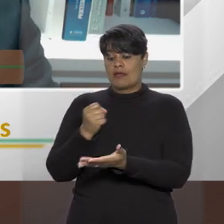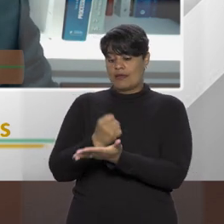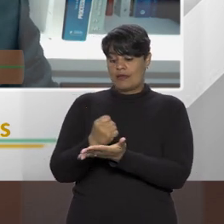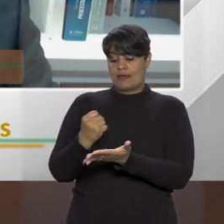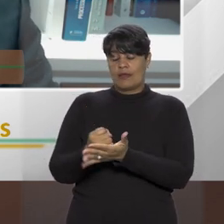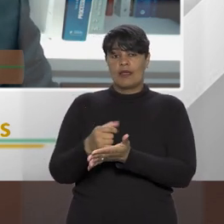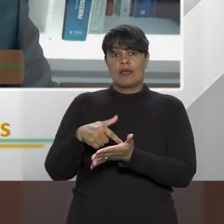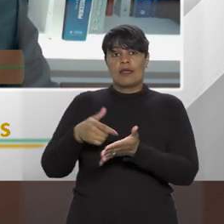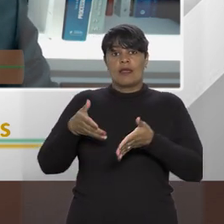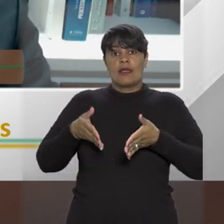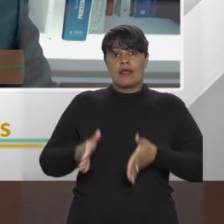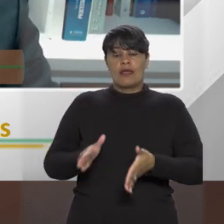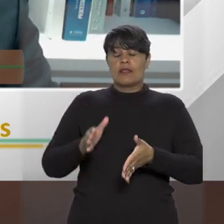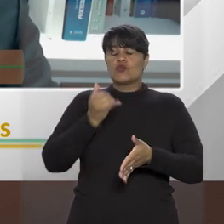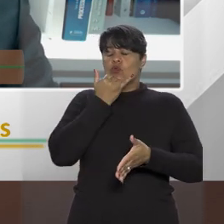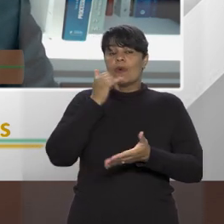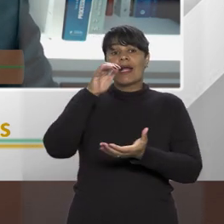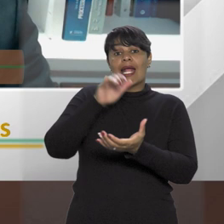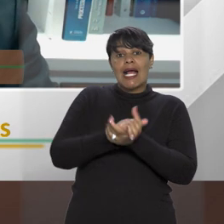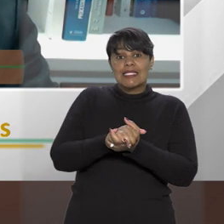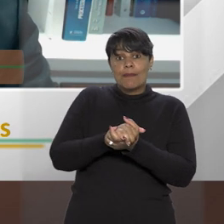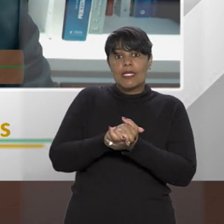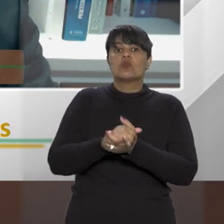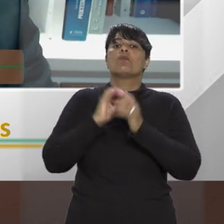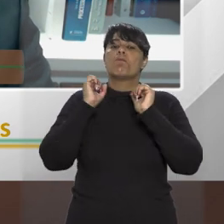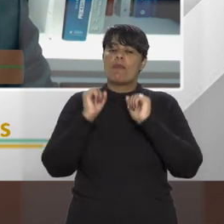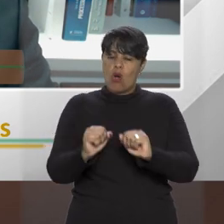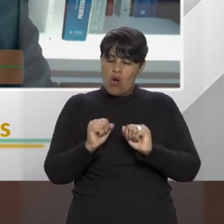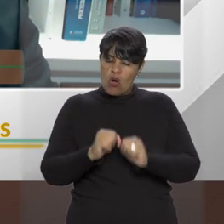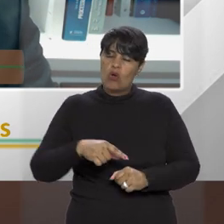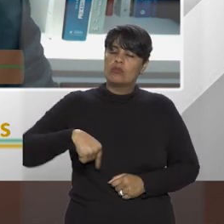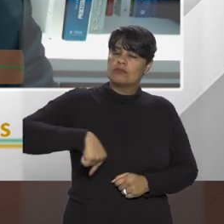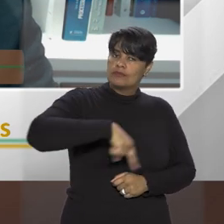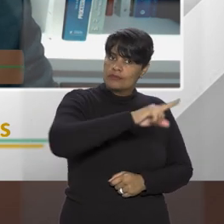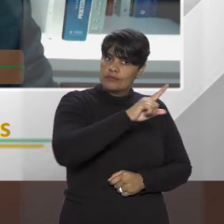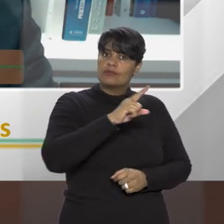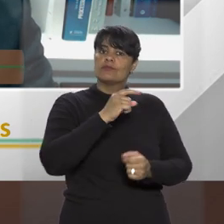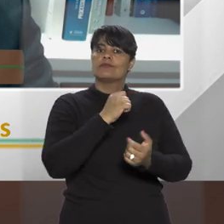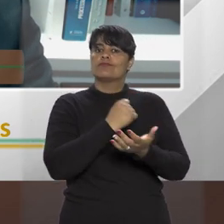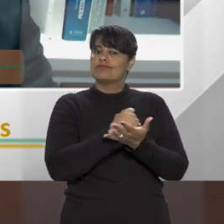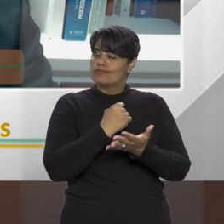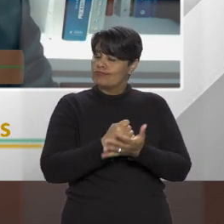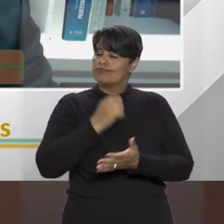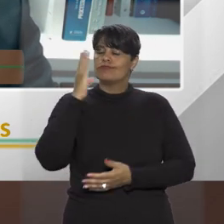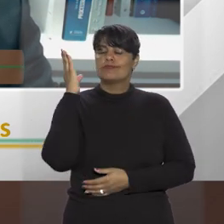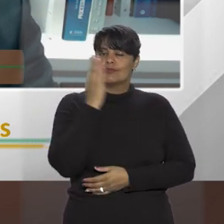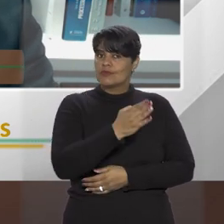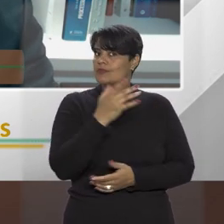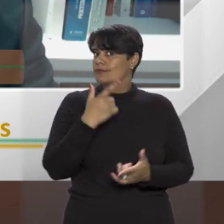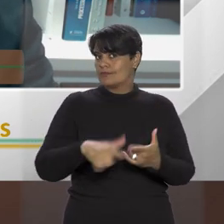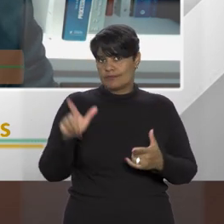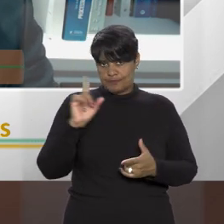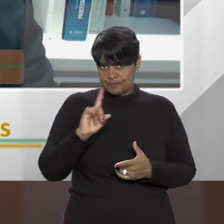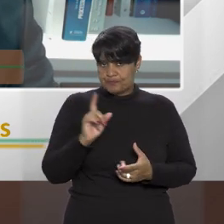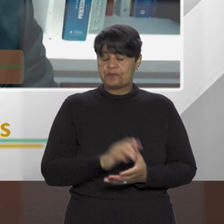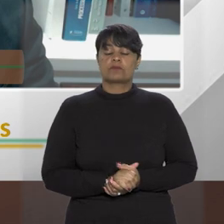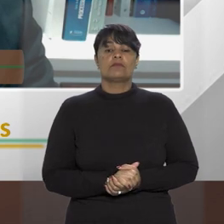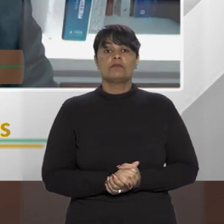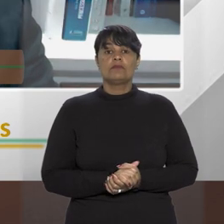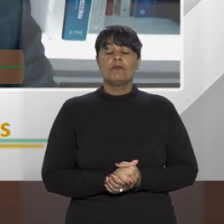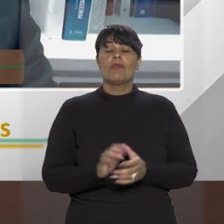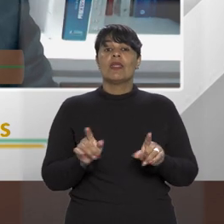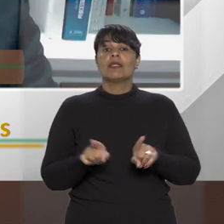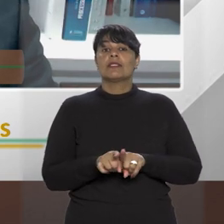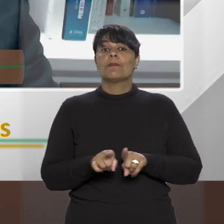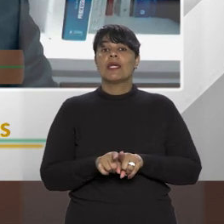pela Lei 12.133 de 2009. Registro espontâneo de paternidade biológica e socioafetiva. Registro de